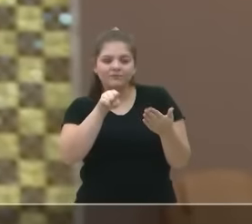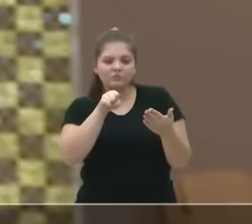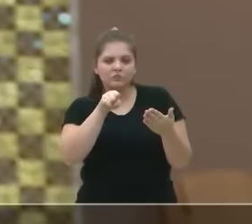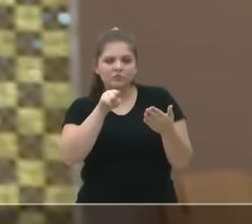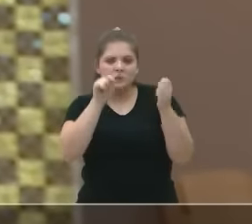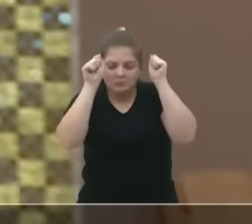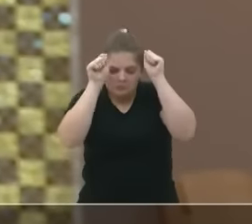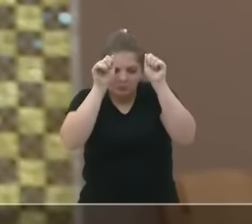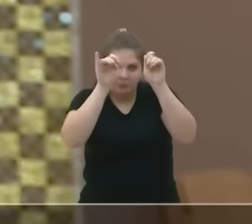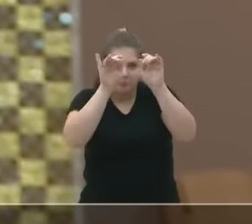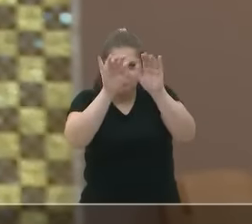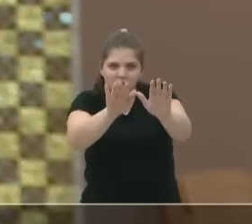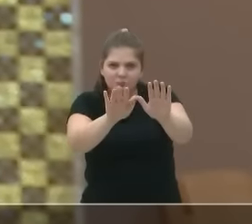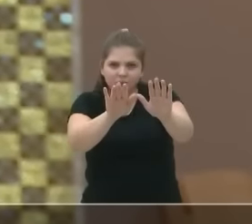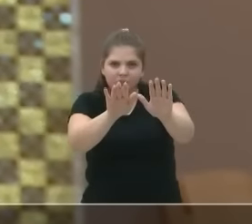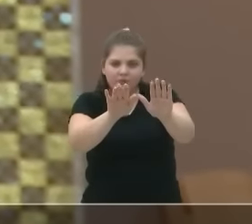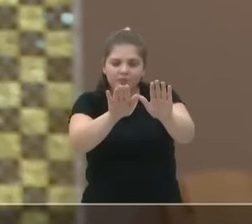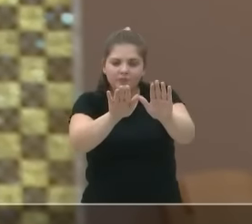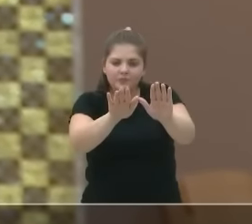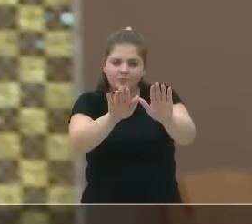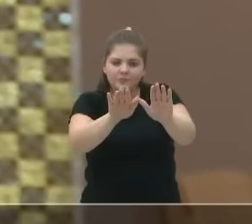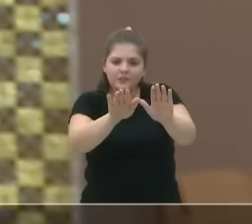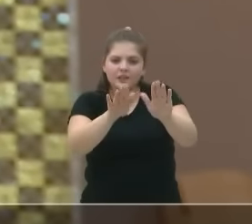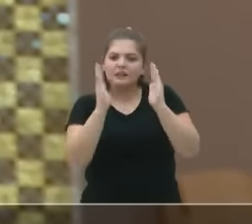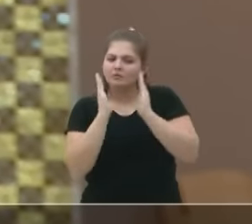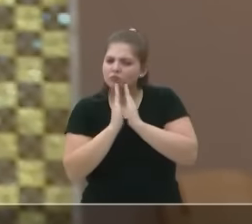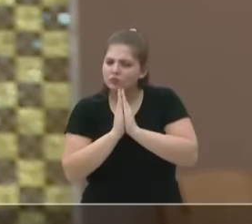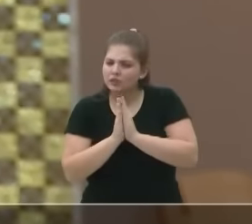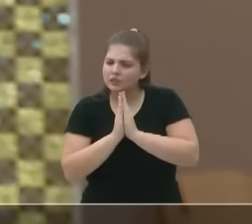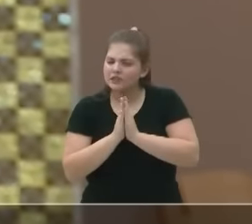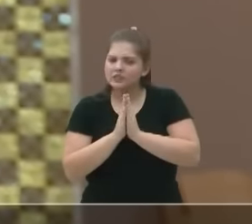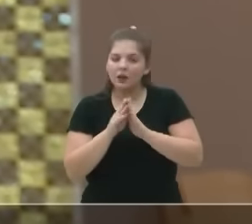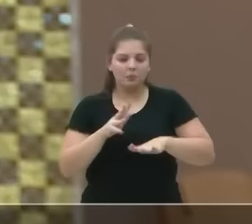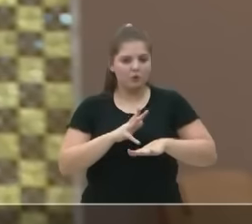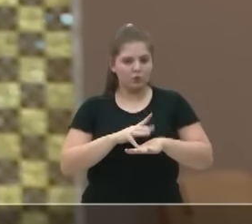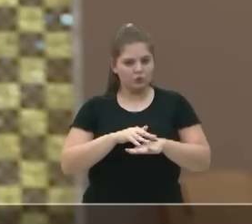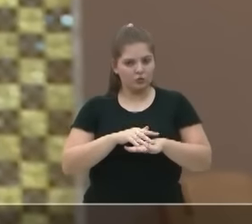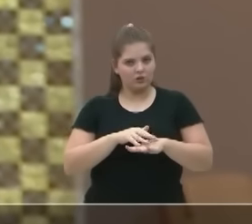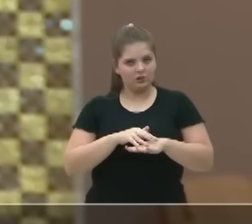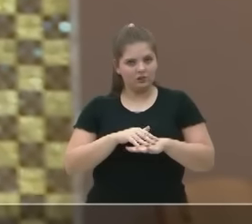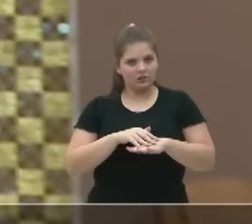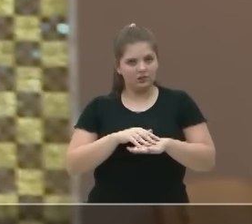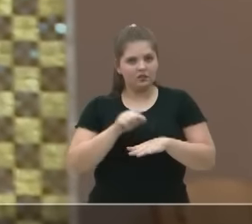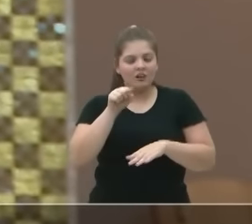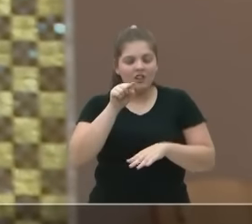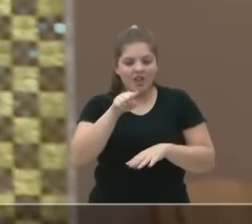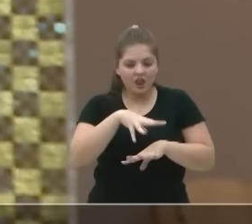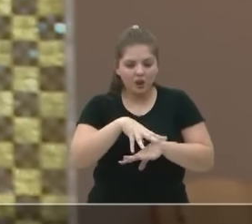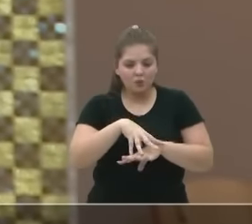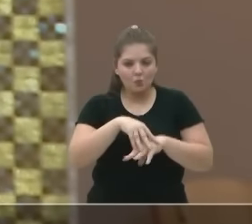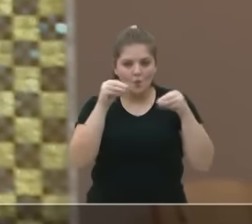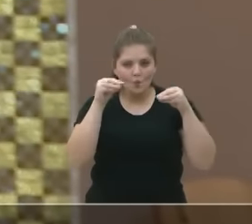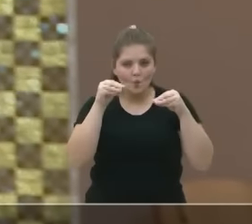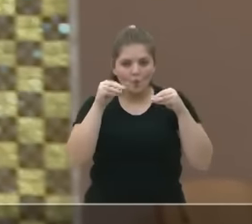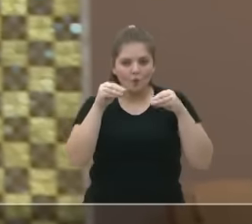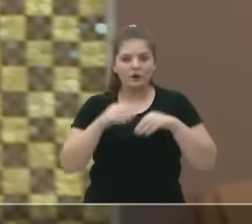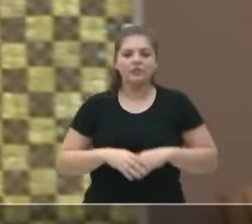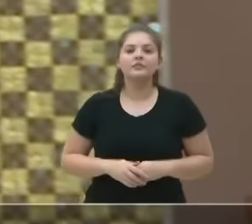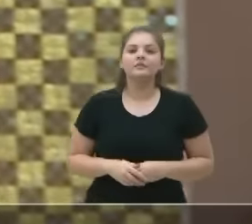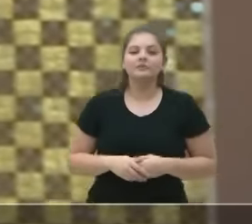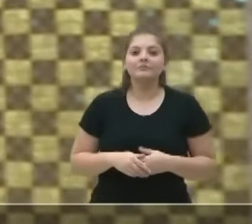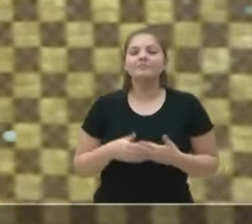as tuas mãos e rezar sobre um doente, ele ficará curado. Agora